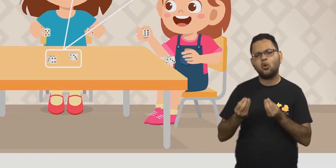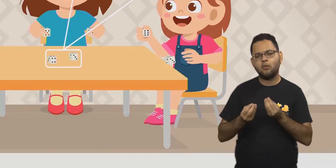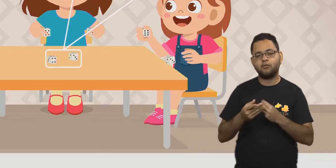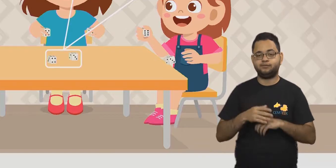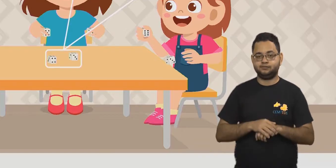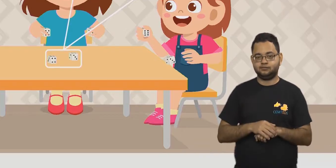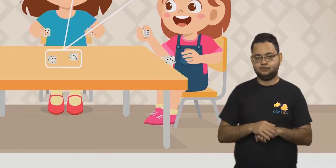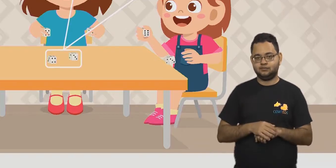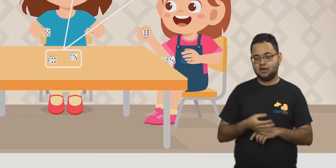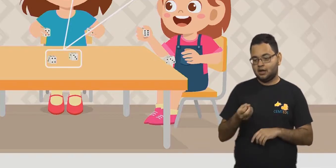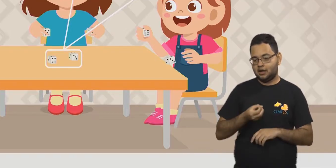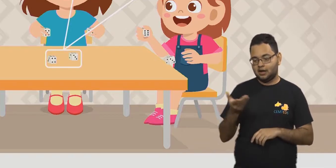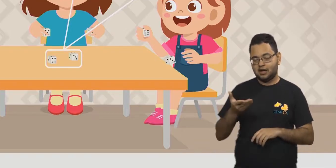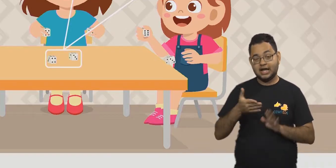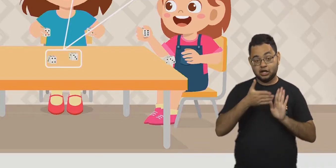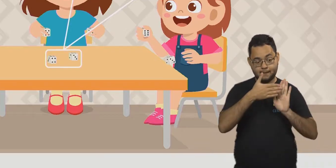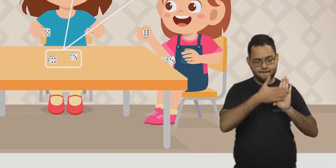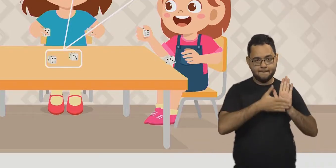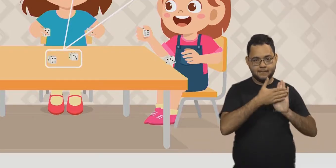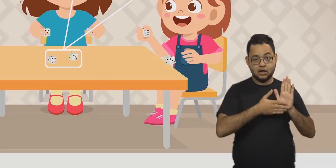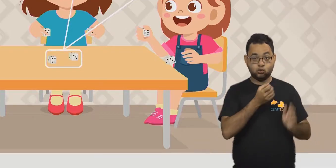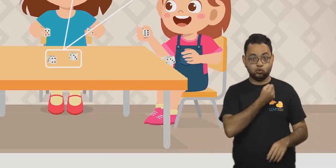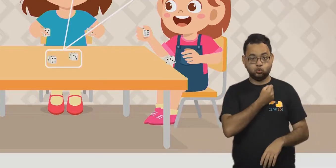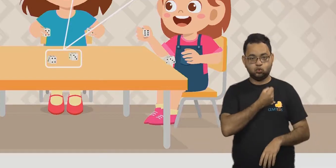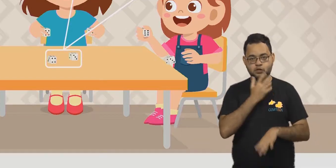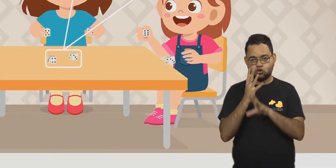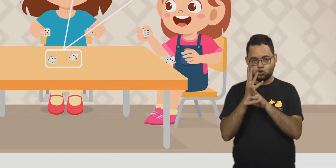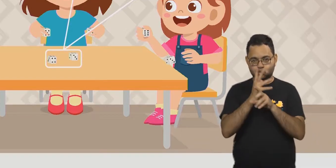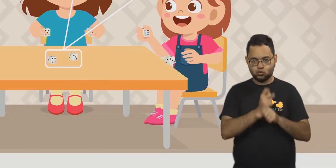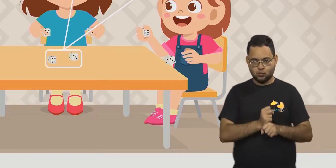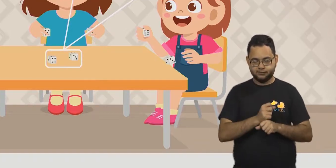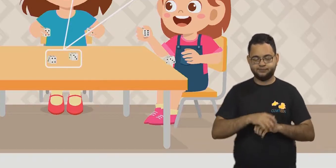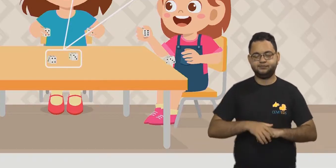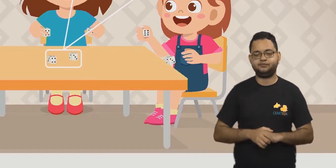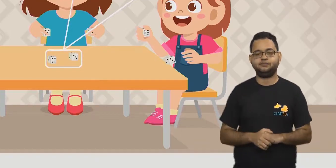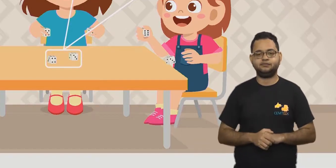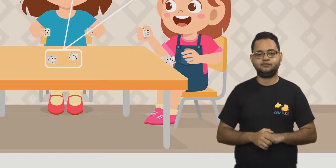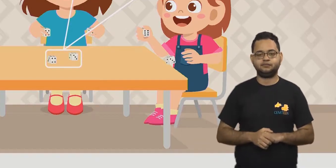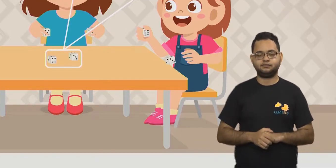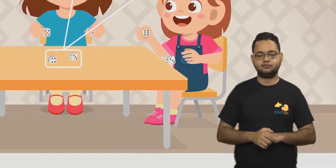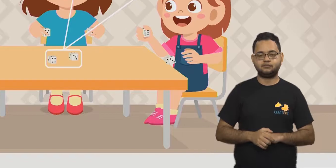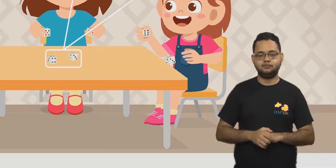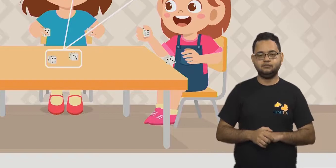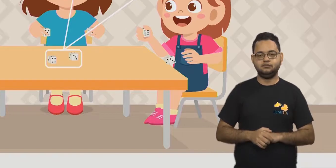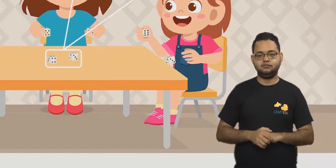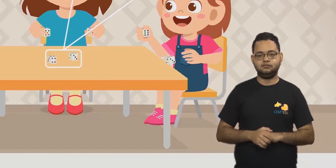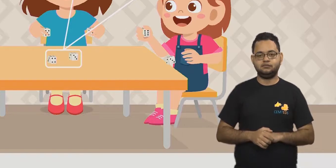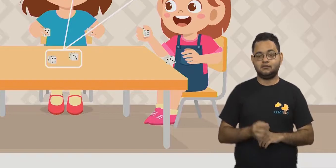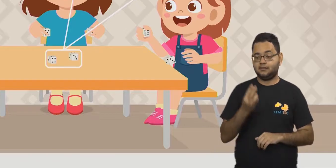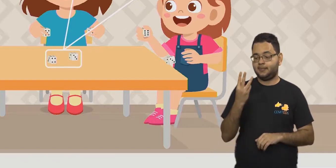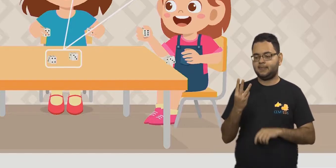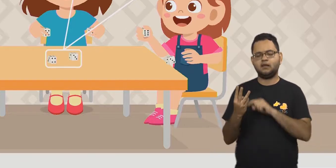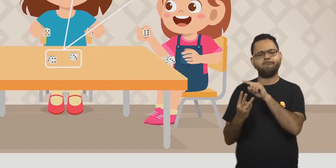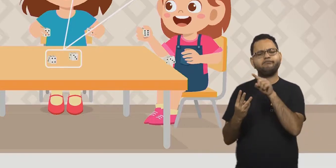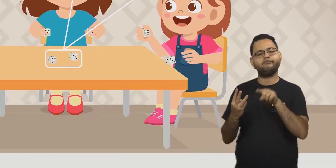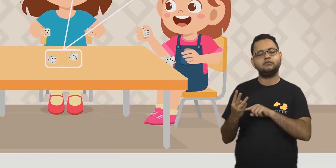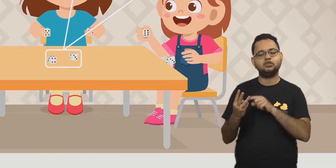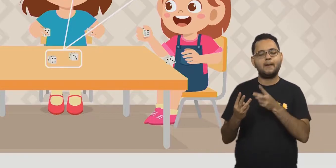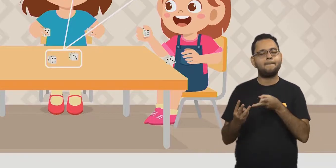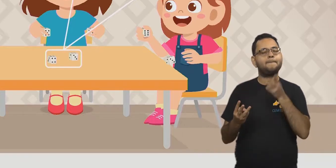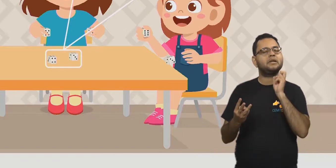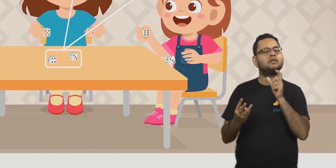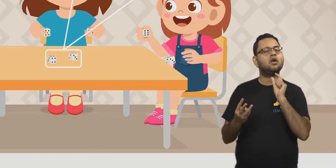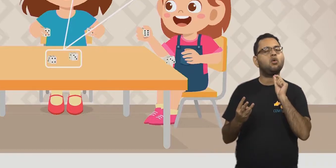diferentes resultados das soma dos dados as crianças tão logo vão percebendo